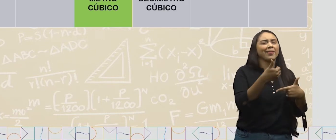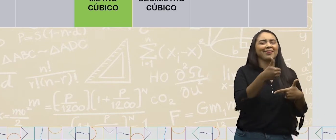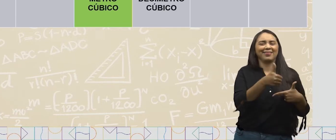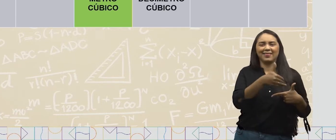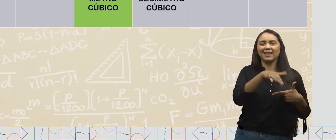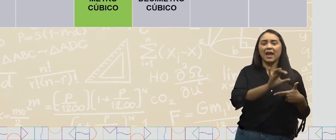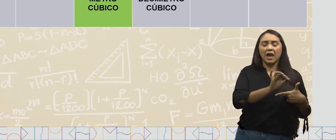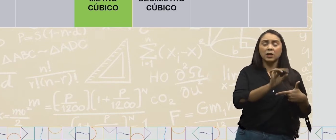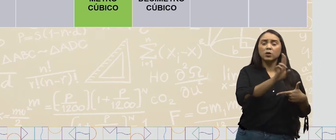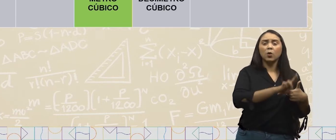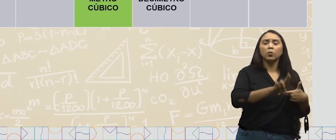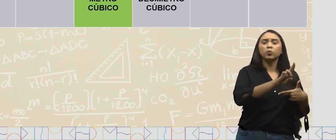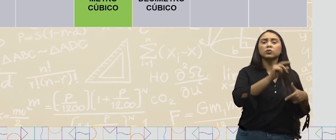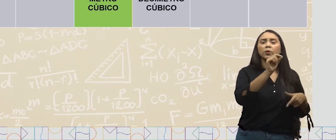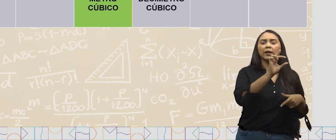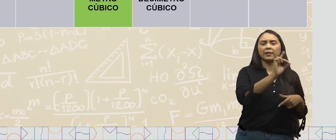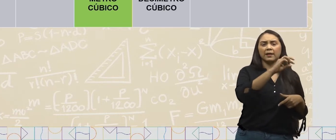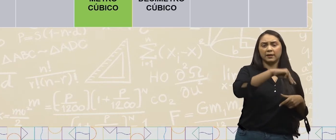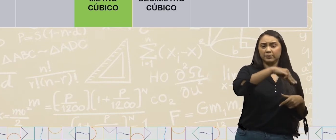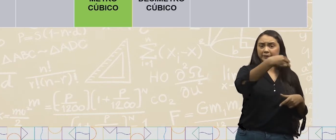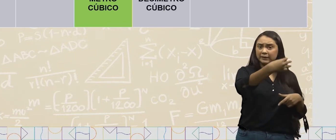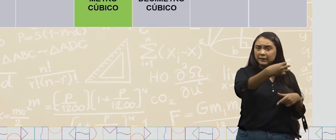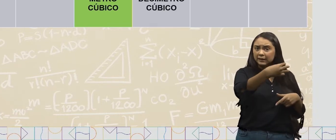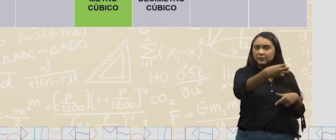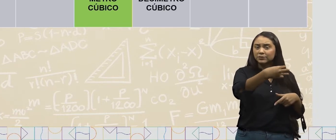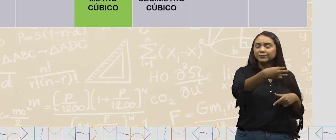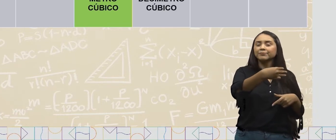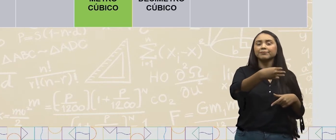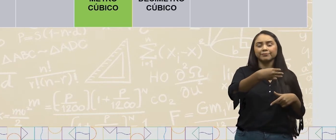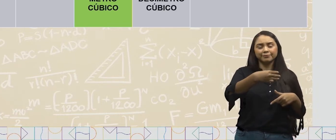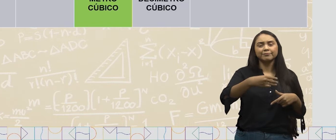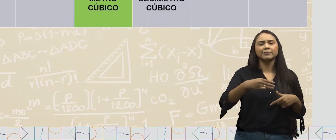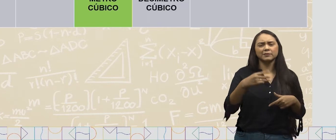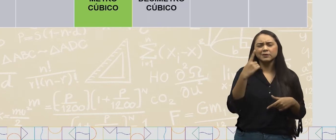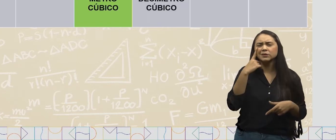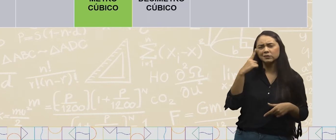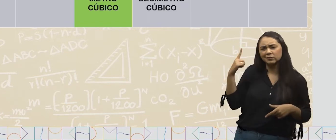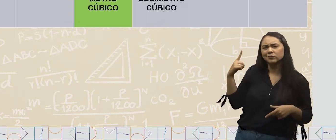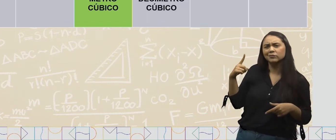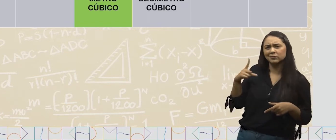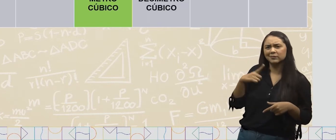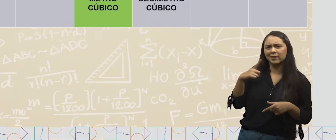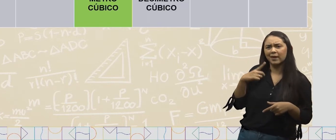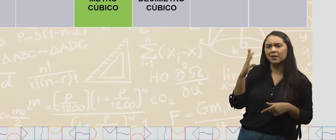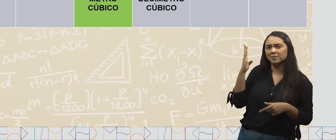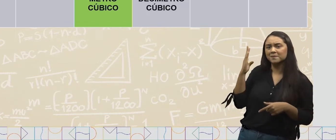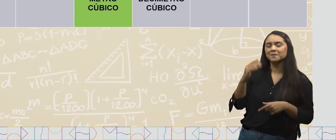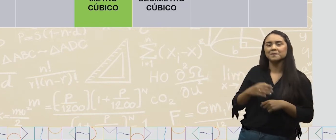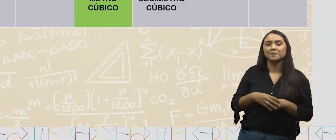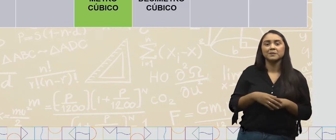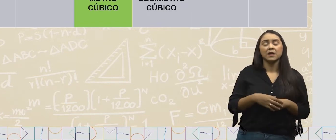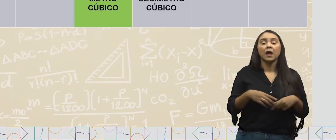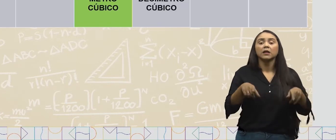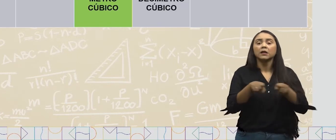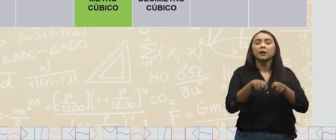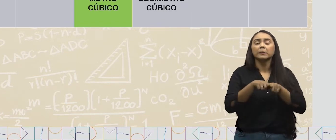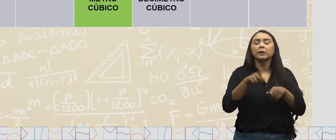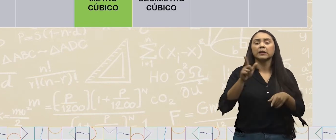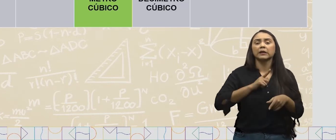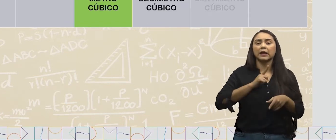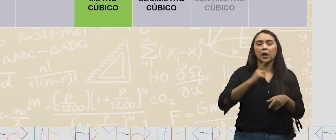como símbolo as letras D, M e 3, bem pequenininho lá em cima. Preste bem atenção. Temos também